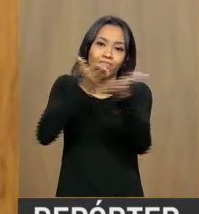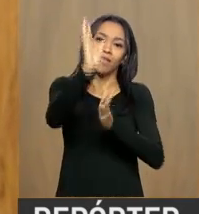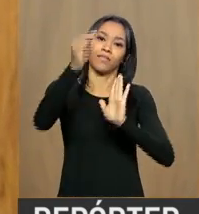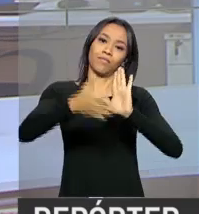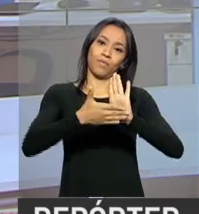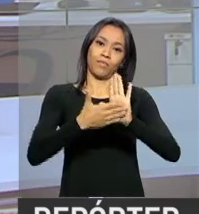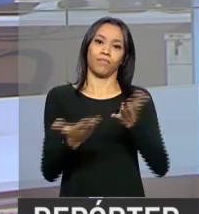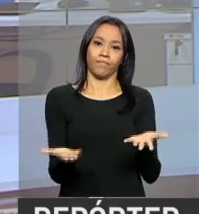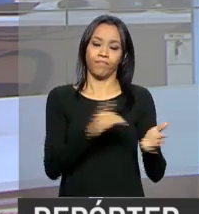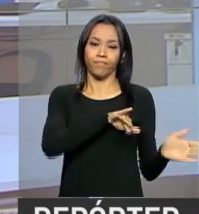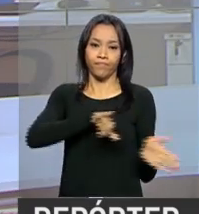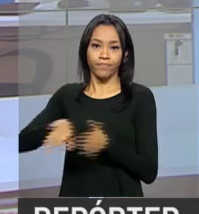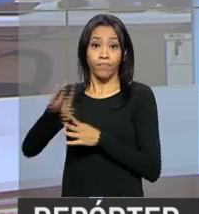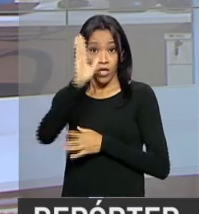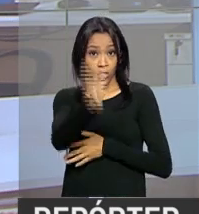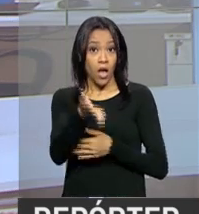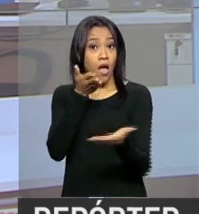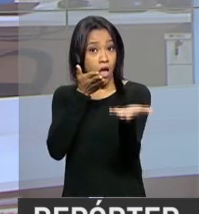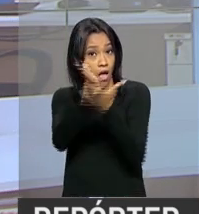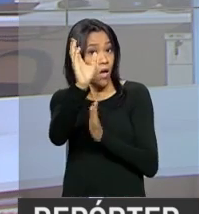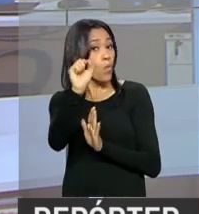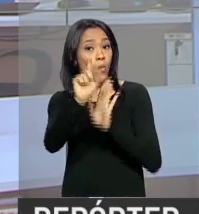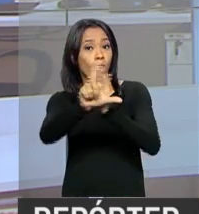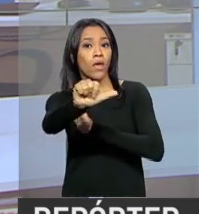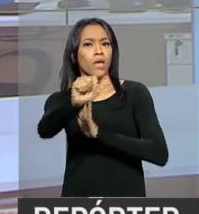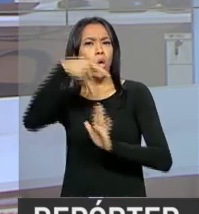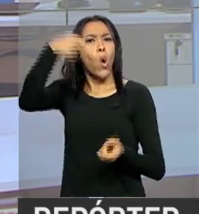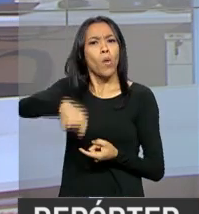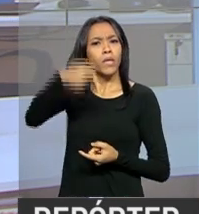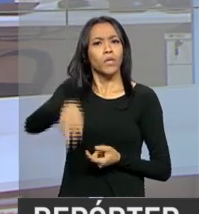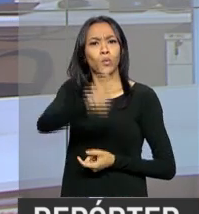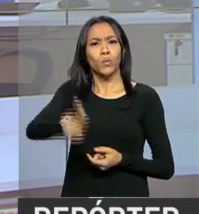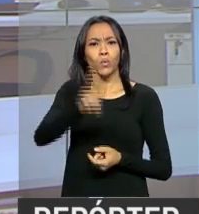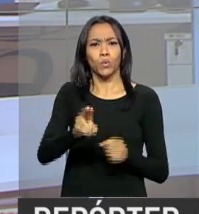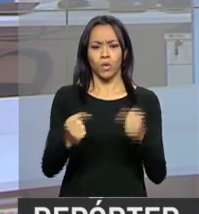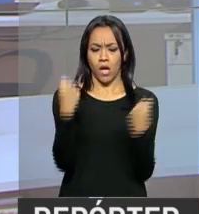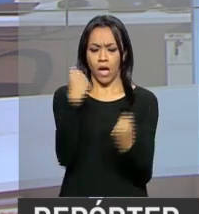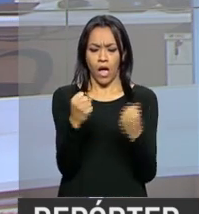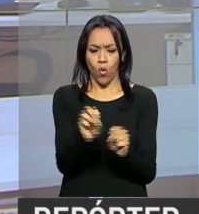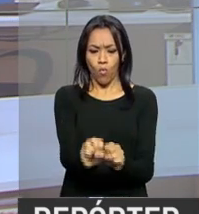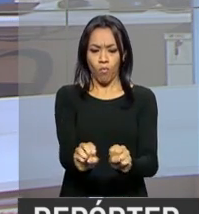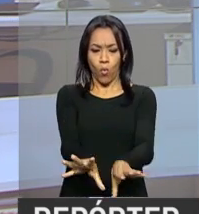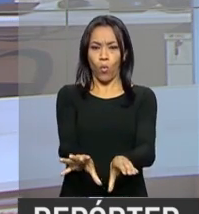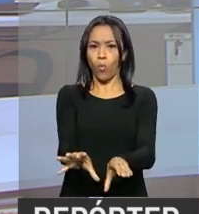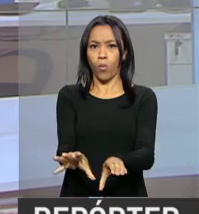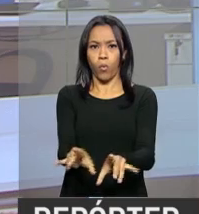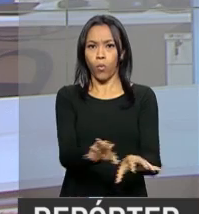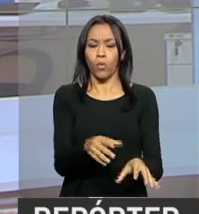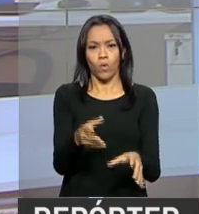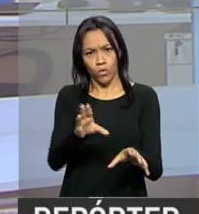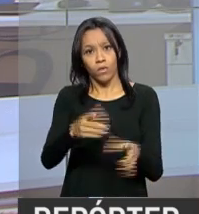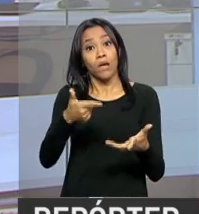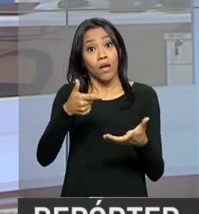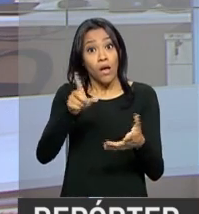essas medidas. Foi sancionada a lei que torna obrigatório o uso de farol baixo nas rodovias durante o dia. A